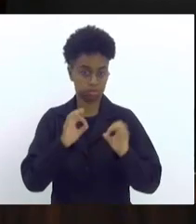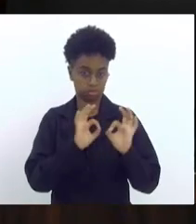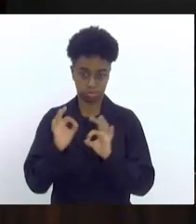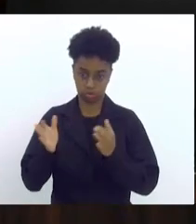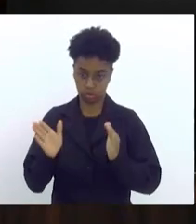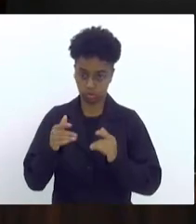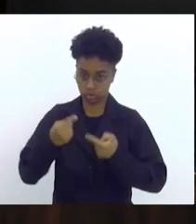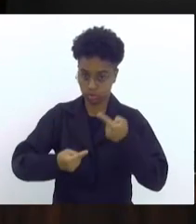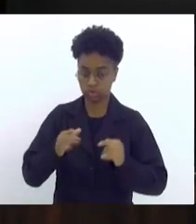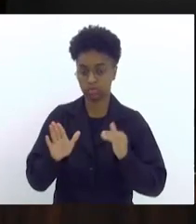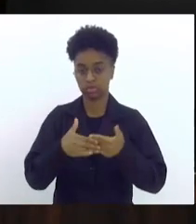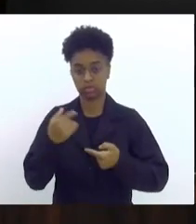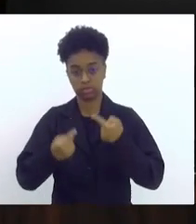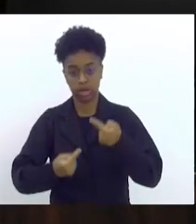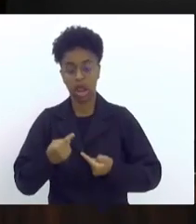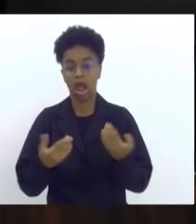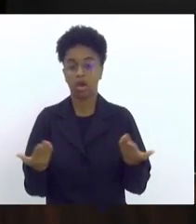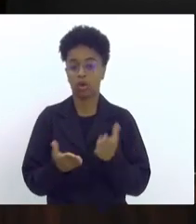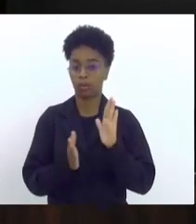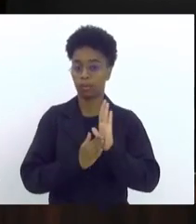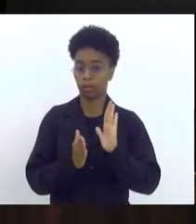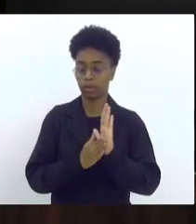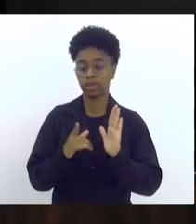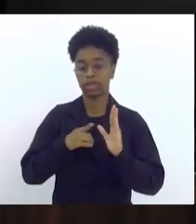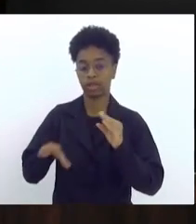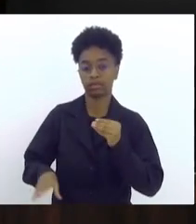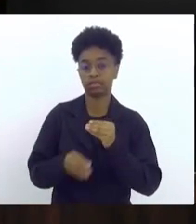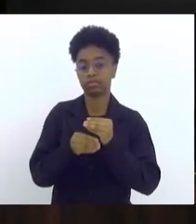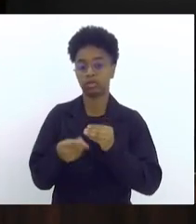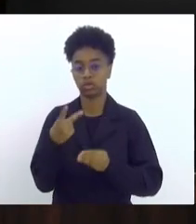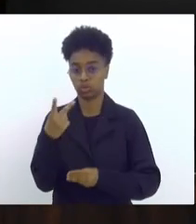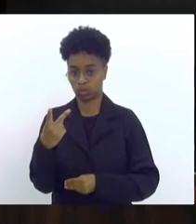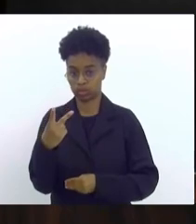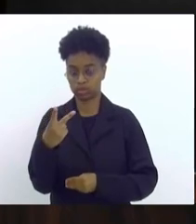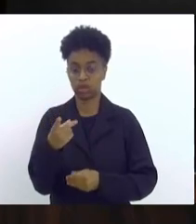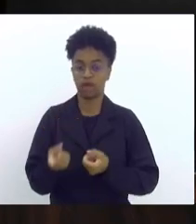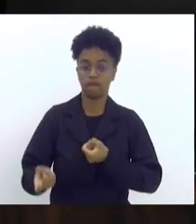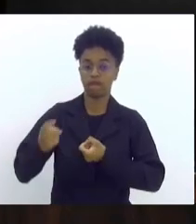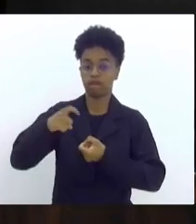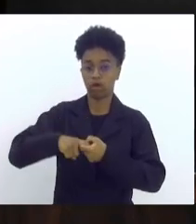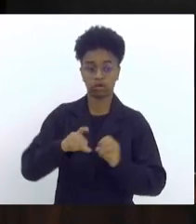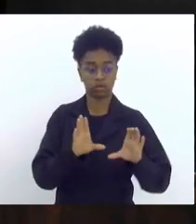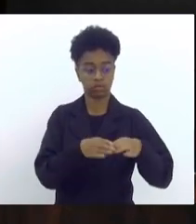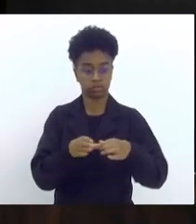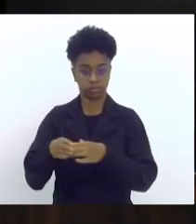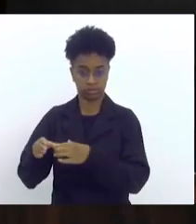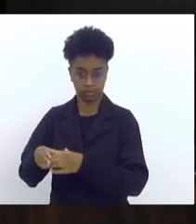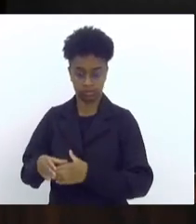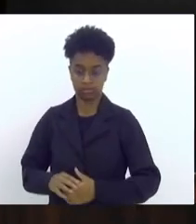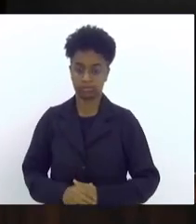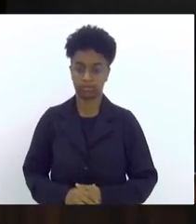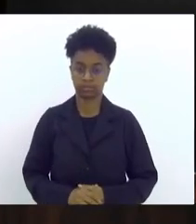encerrada a discussão, a presente proposta recebeu duas emendas e retorna às comissões técnicas.